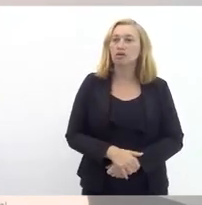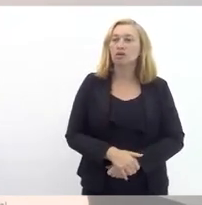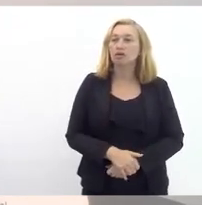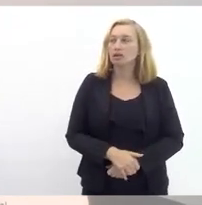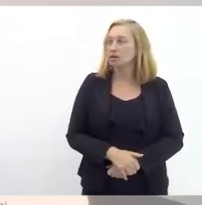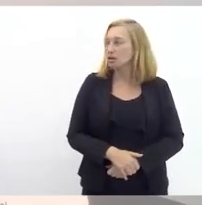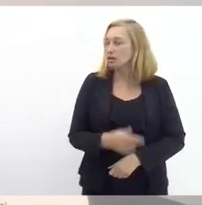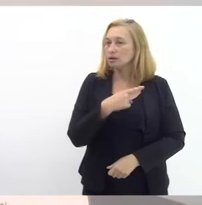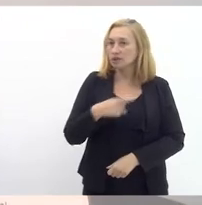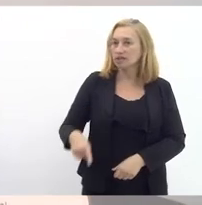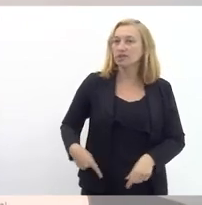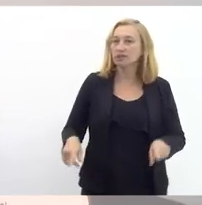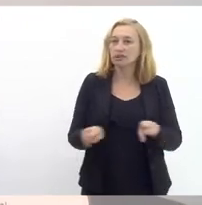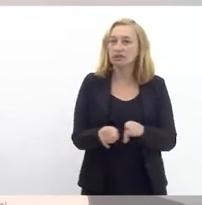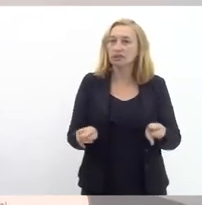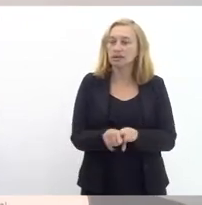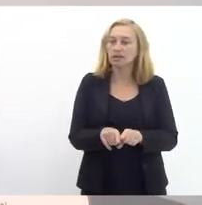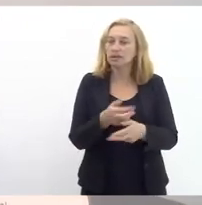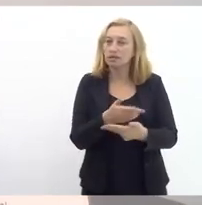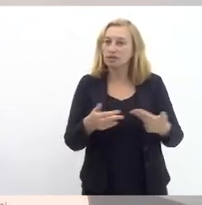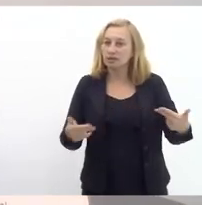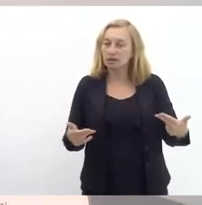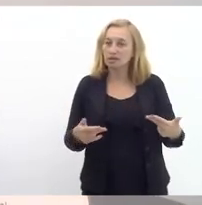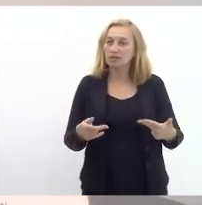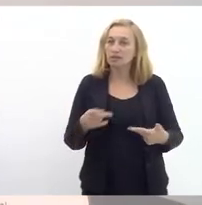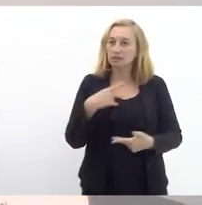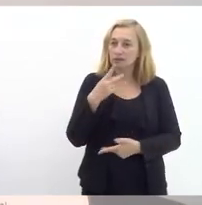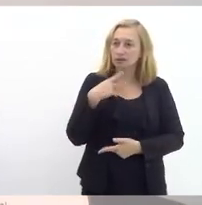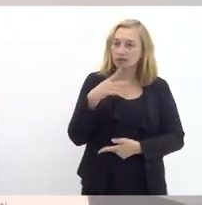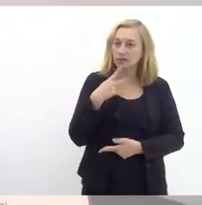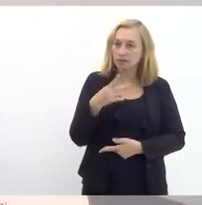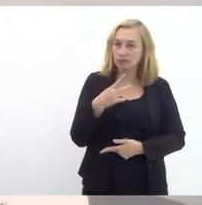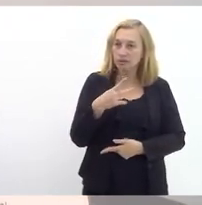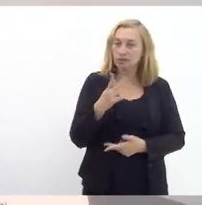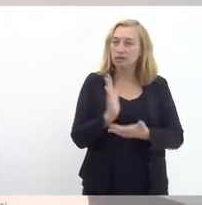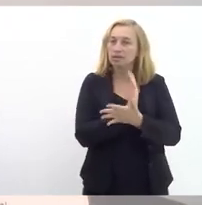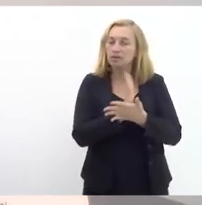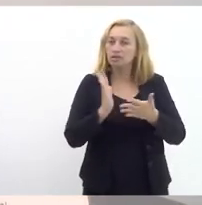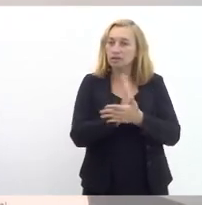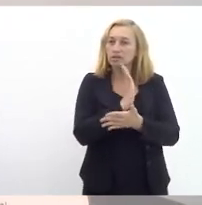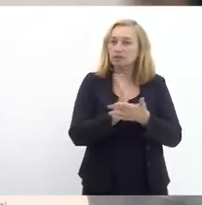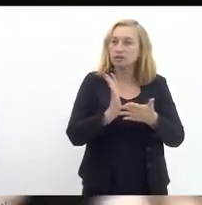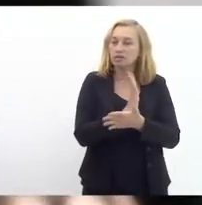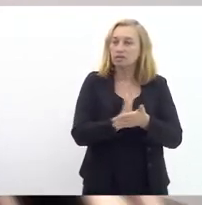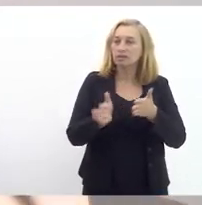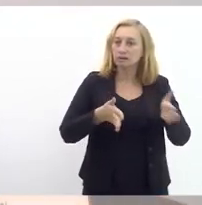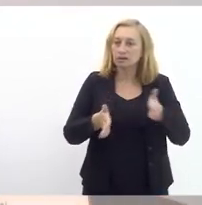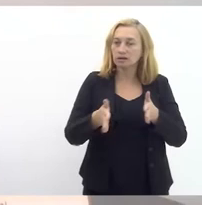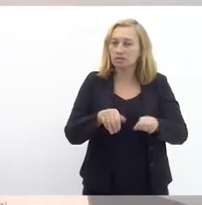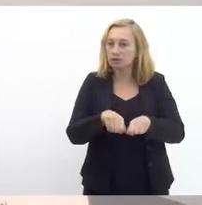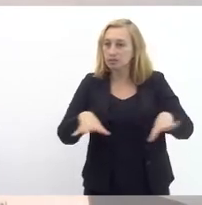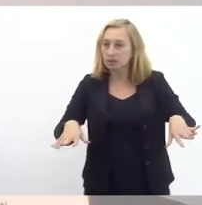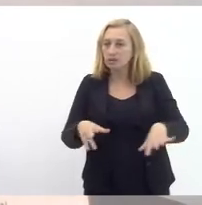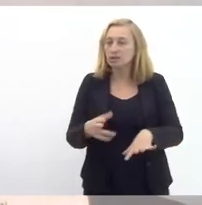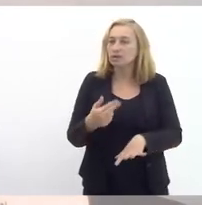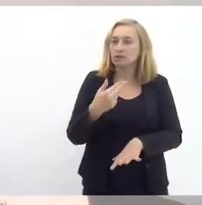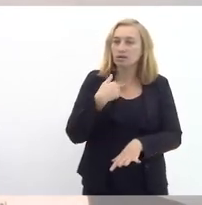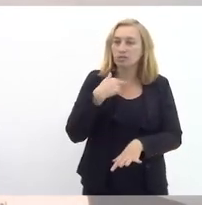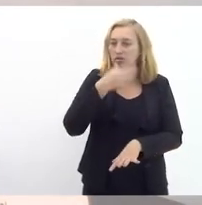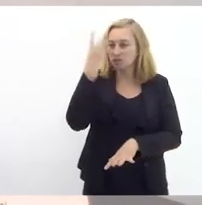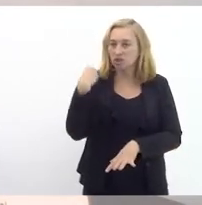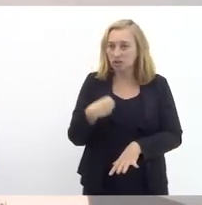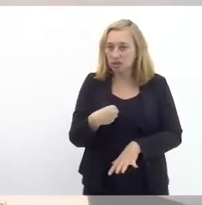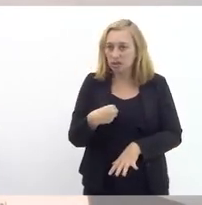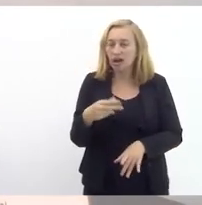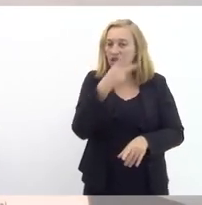o presidente também aqui deu várias posições através de alguns problemas da pandemia também, que não podemos se desculpar, né? Que